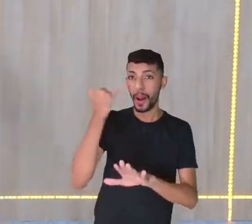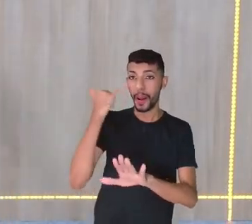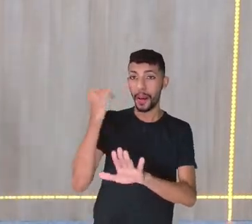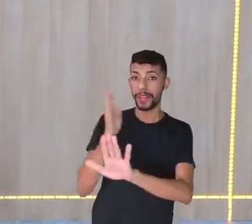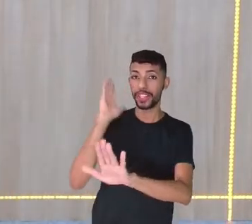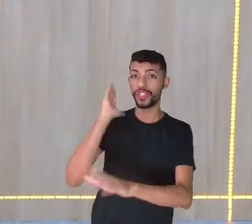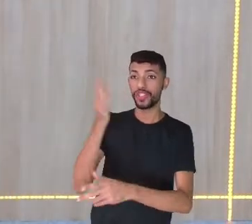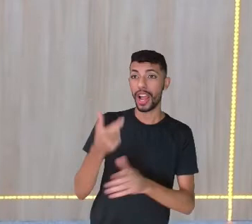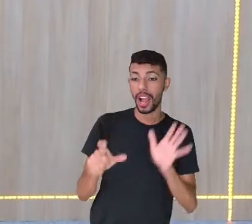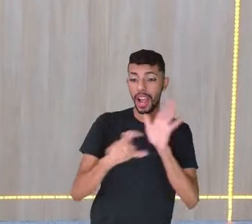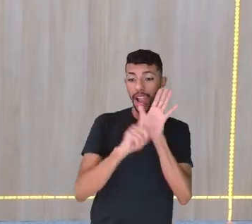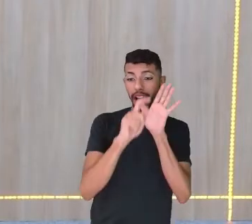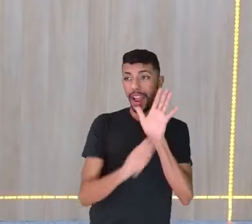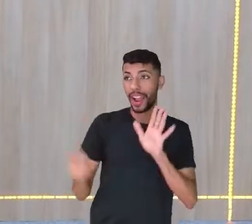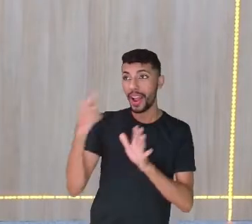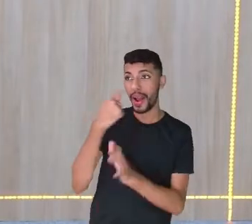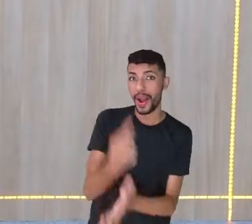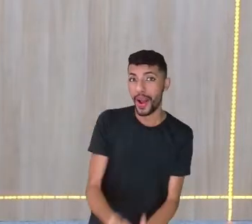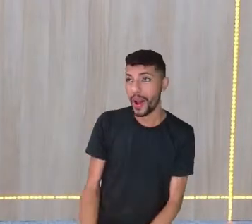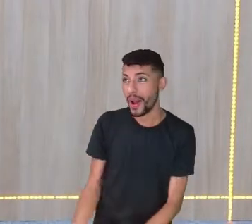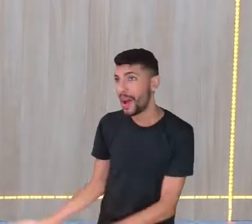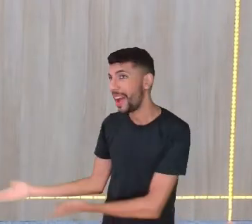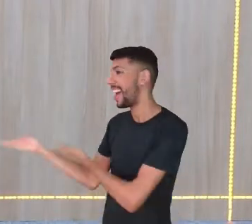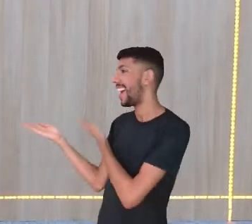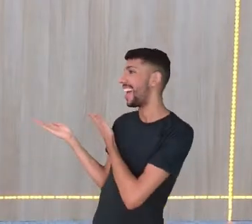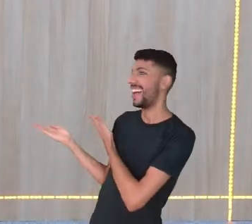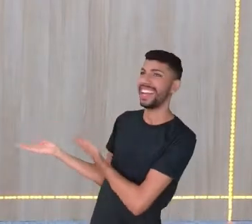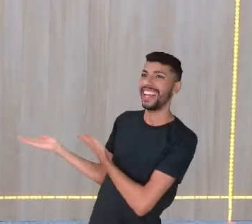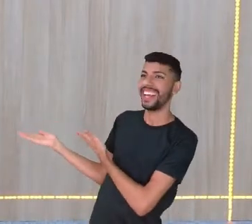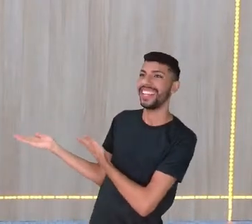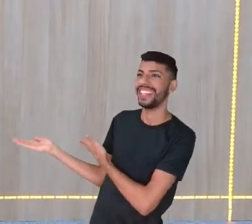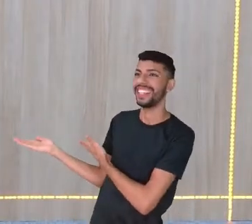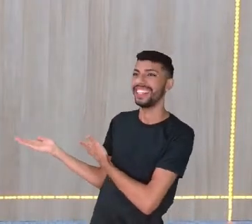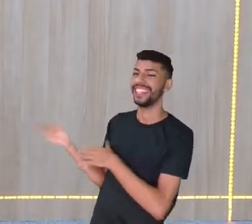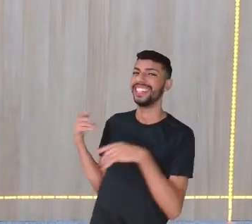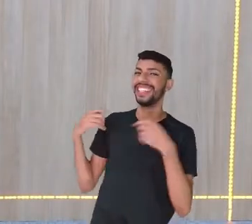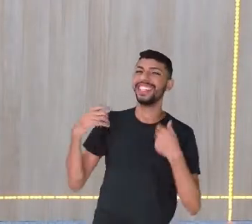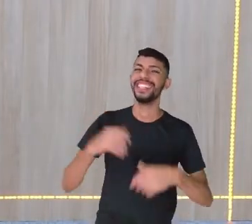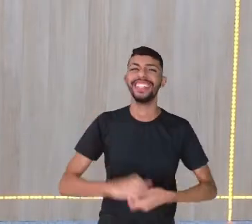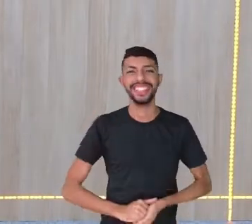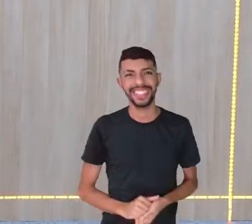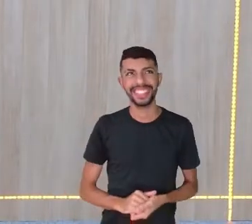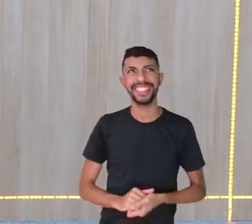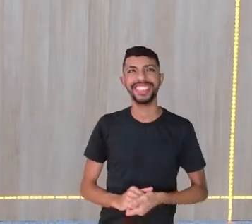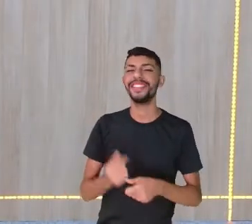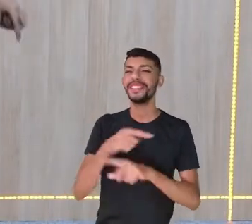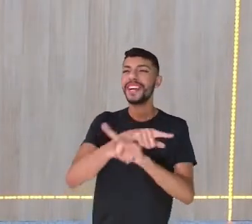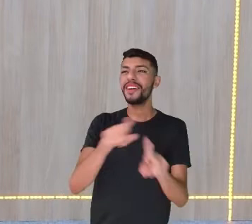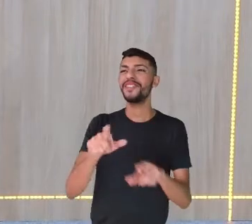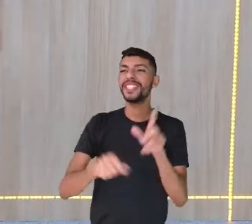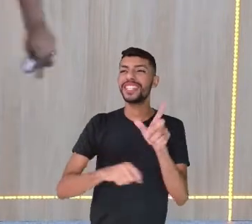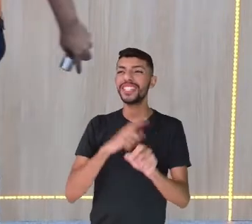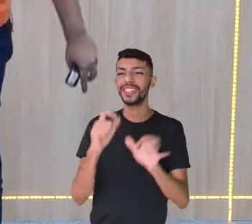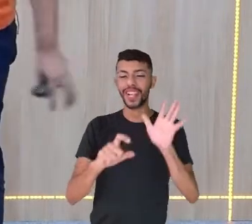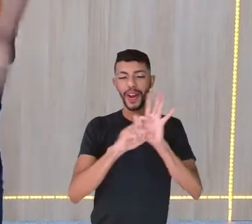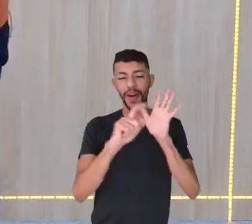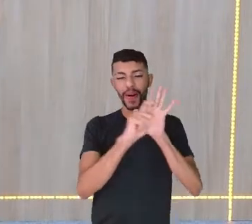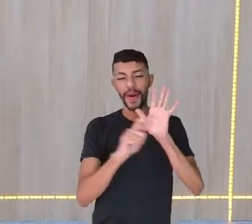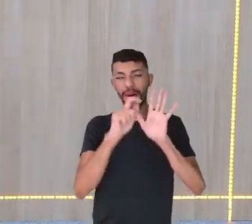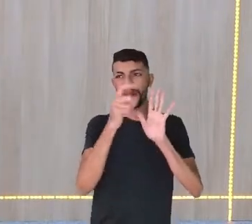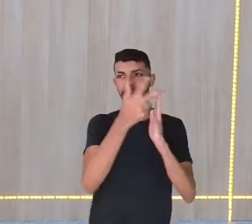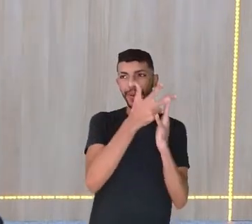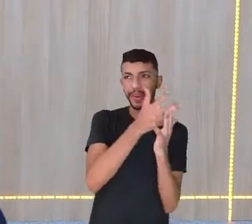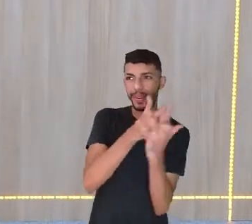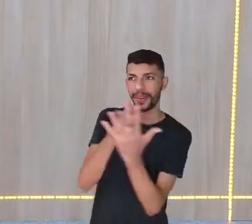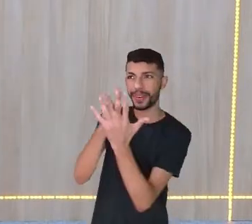ó. Agora aqui, Billy Paul. Preciso ir para longe não. Para você posicionar aí, ó, nos QR Codes, ó, tá vendo